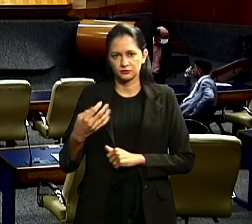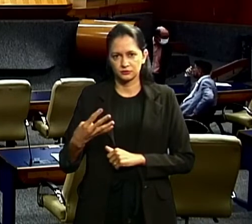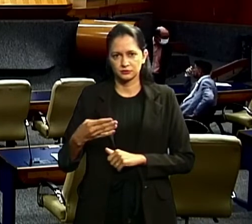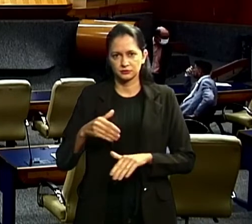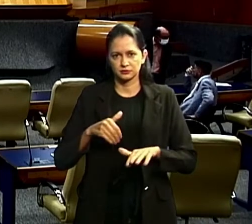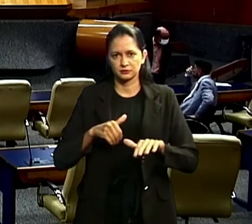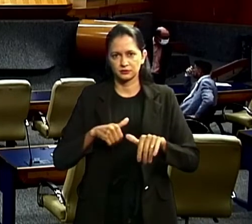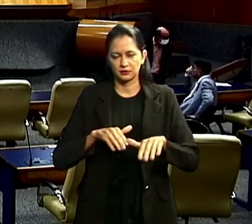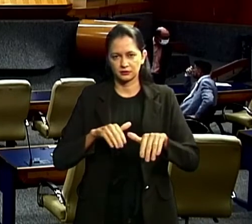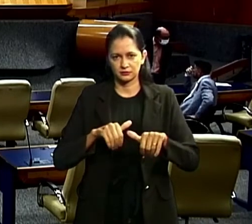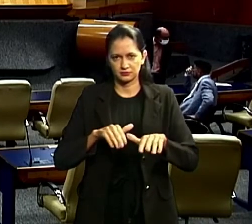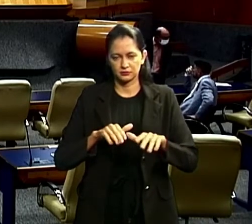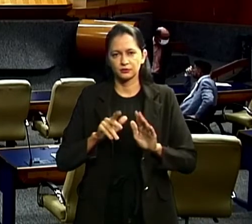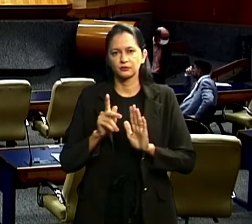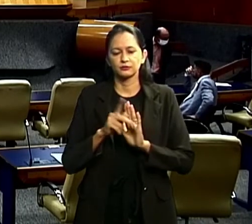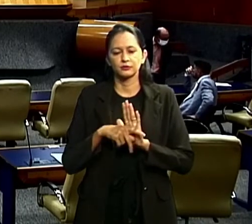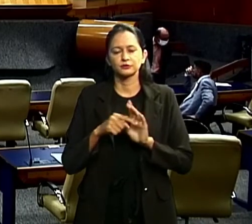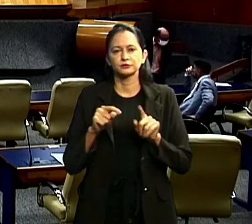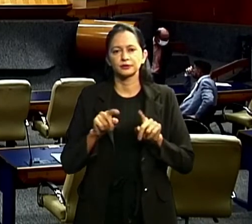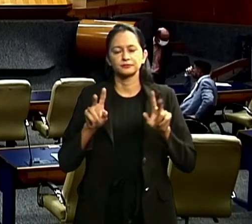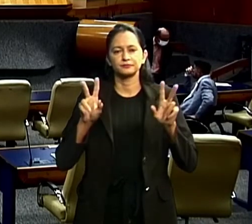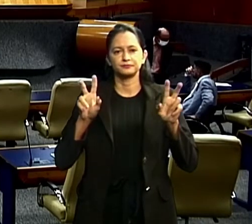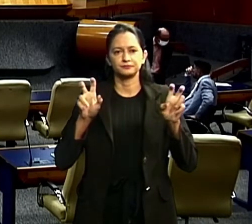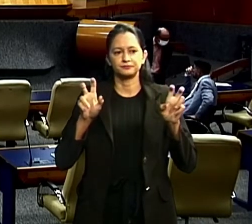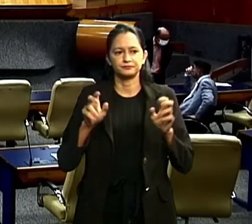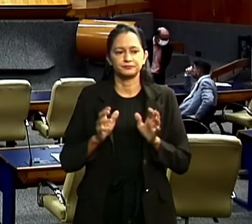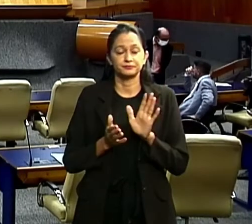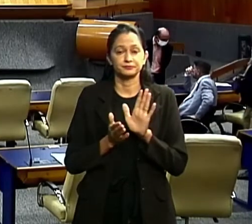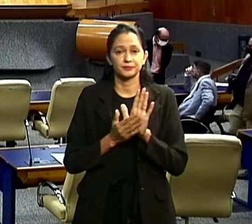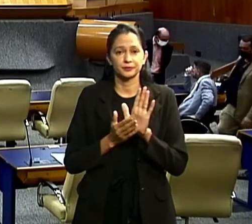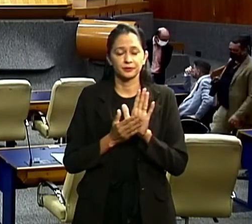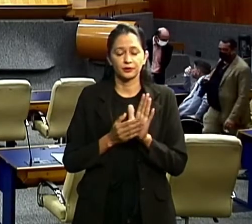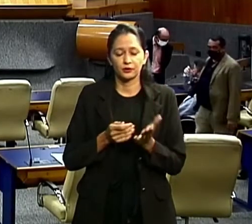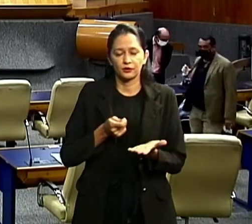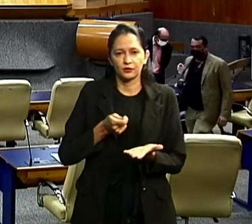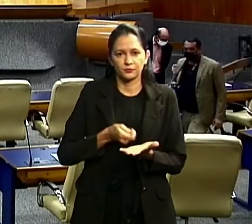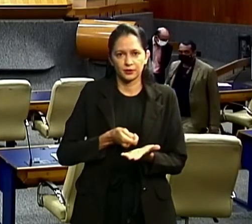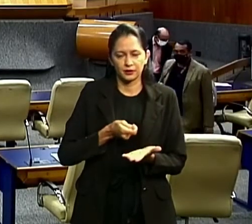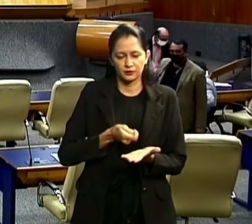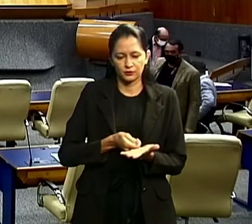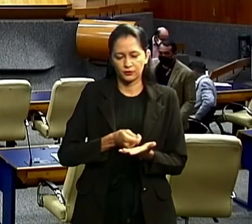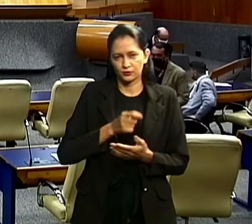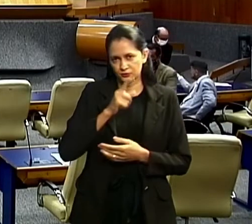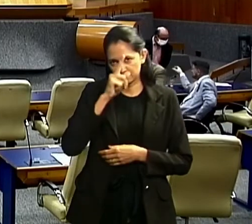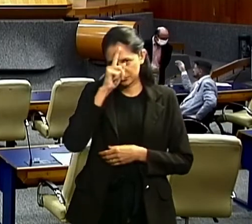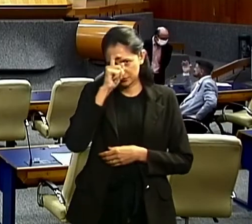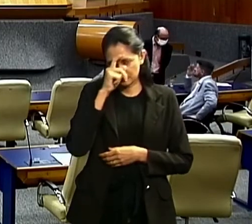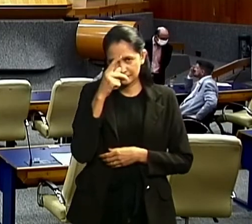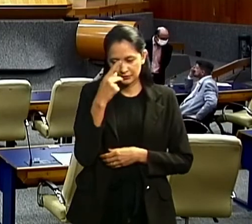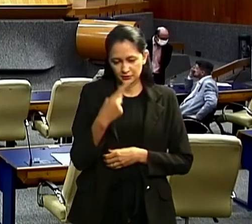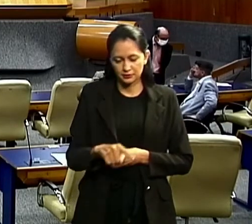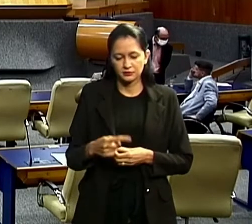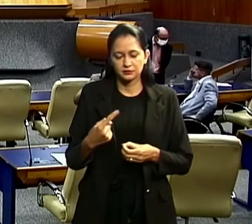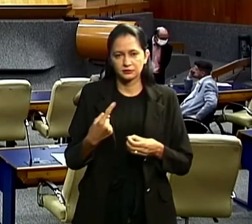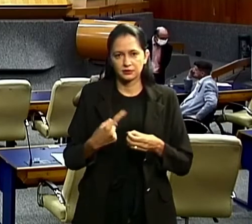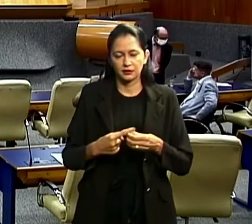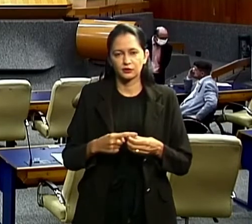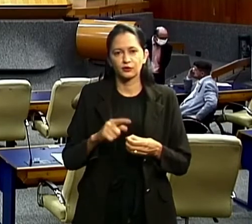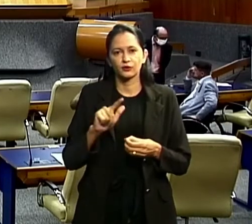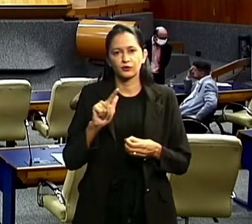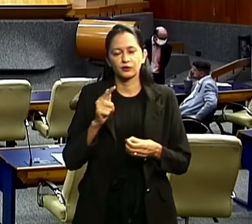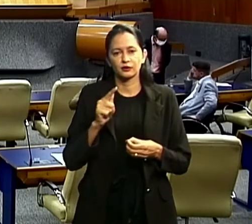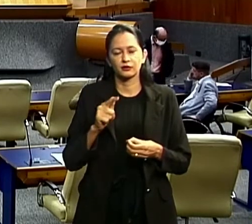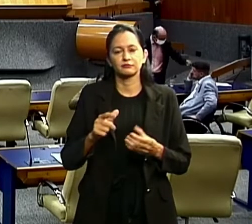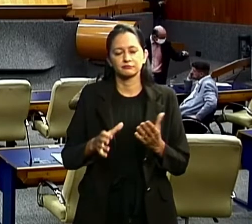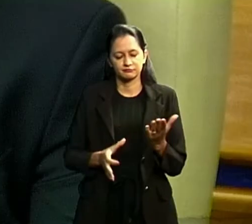projeto de lei que visa tornar obrigatório as maternidades do município de Goiânia a